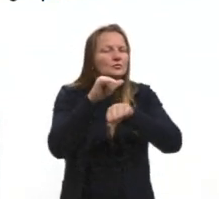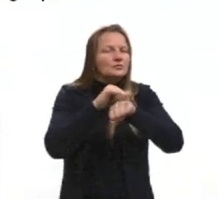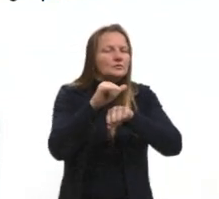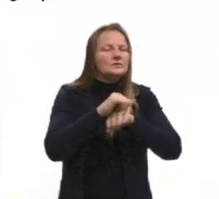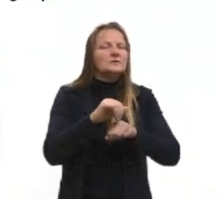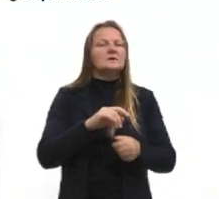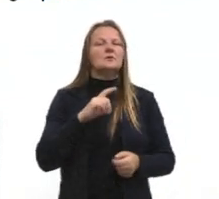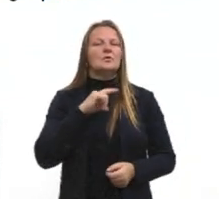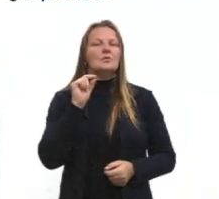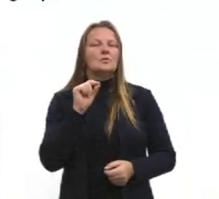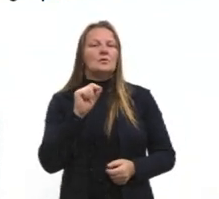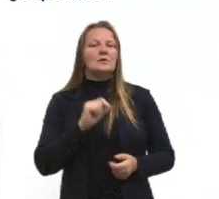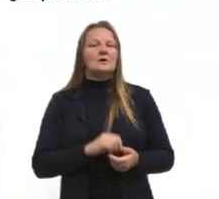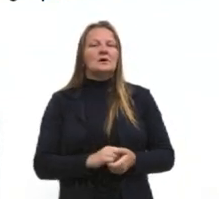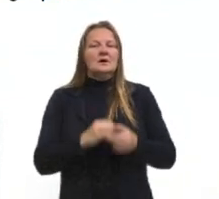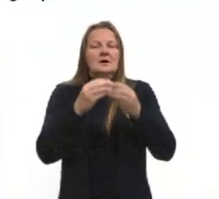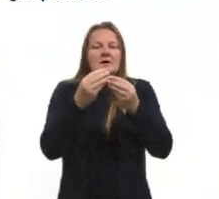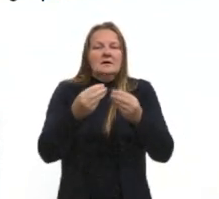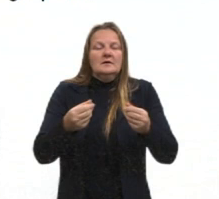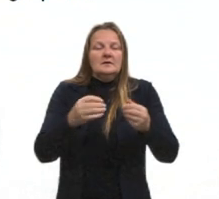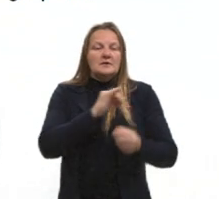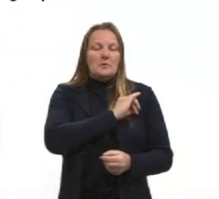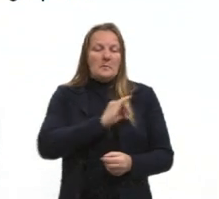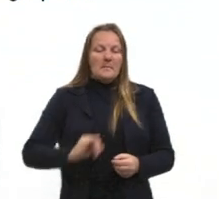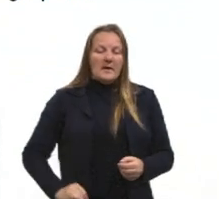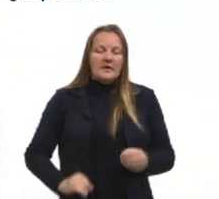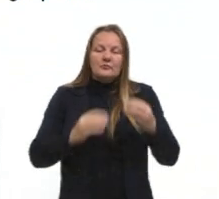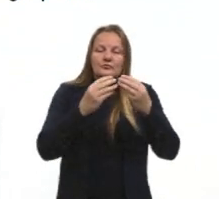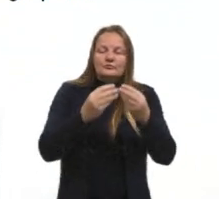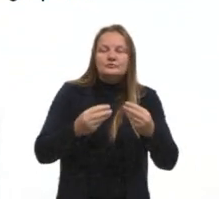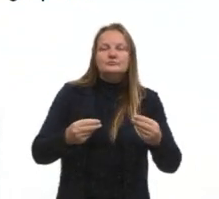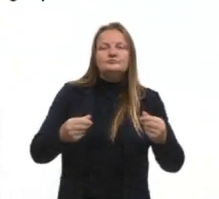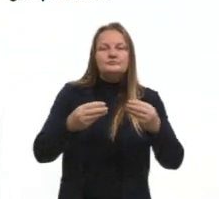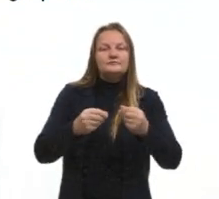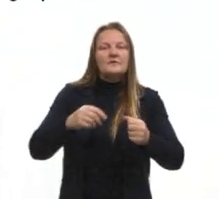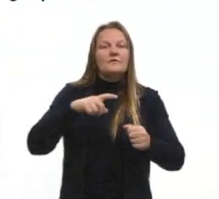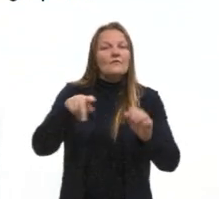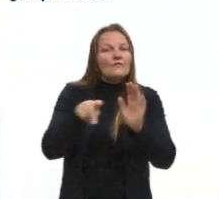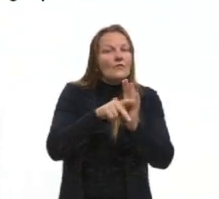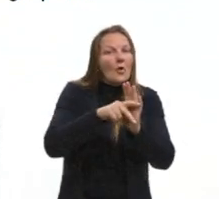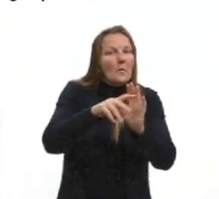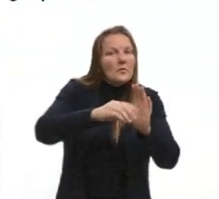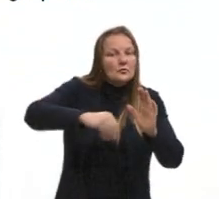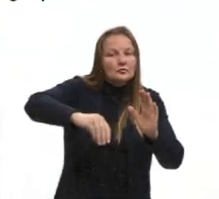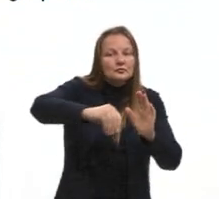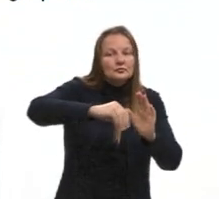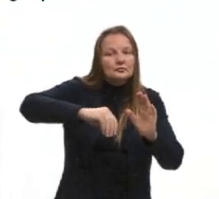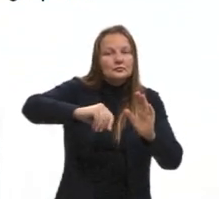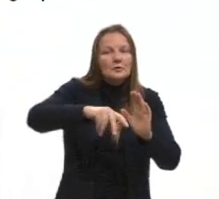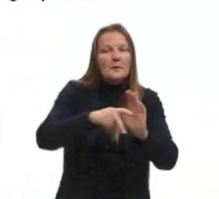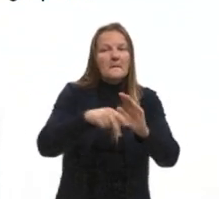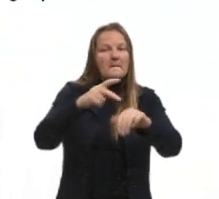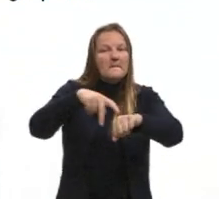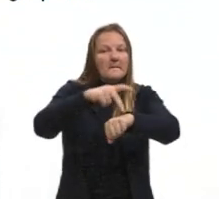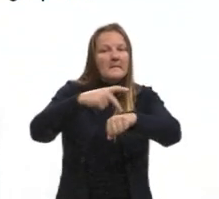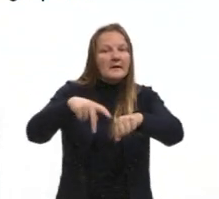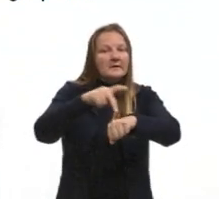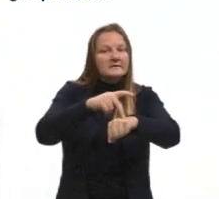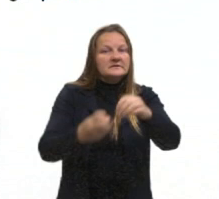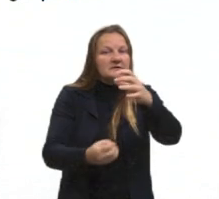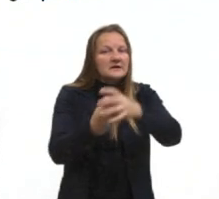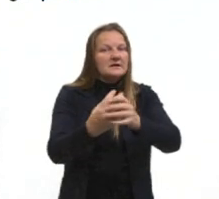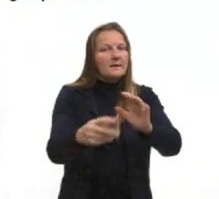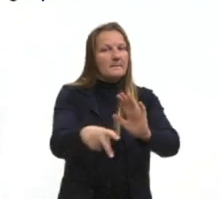Depois que que se dissolvesse Império vocês vão ter o território de vocês vocês vão ter então o país de vocês né então